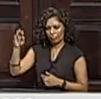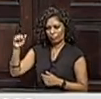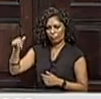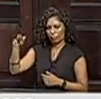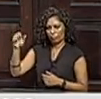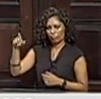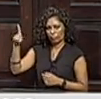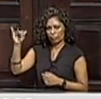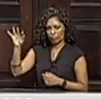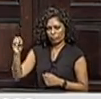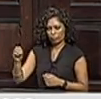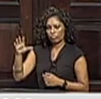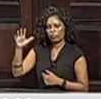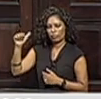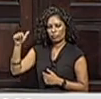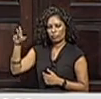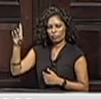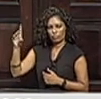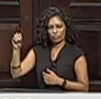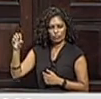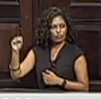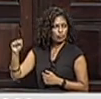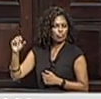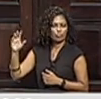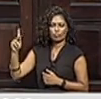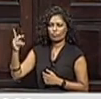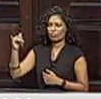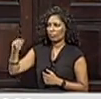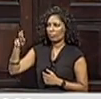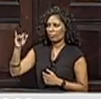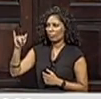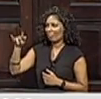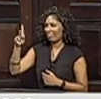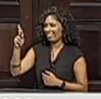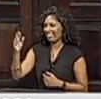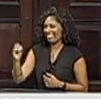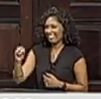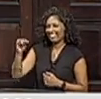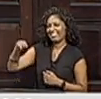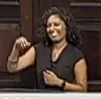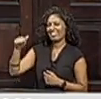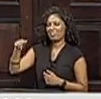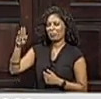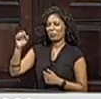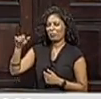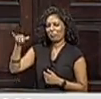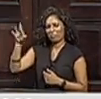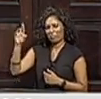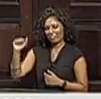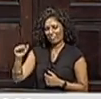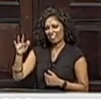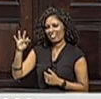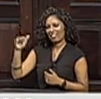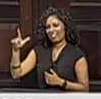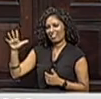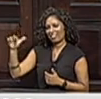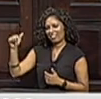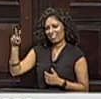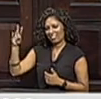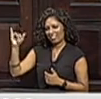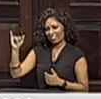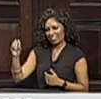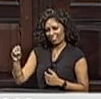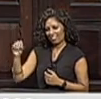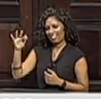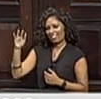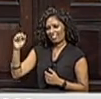Alves, Carlos Macedo, Esquinho da Mangueira, Coronel Jairo, Edson Albertassi, Fábio Silva, Fatinha,